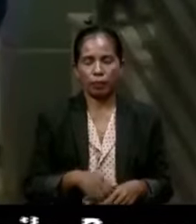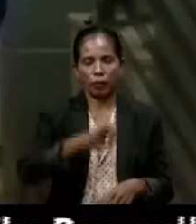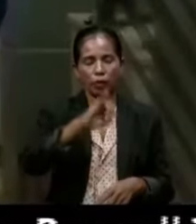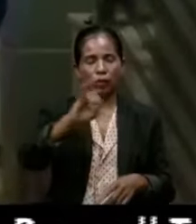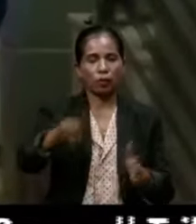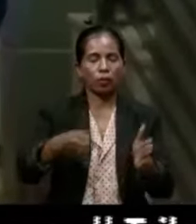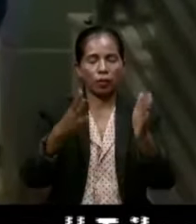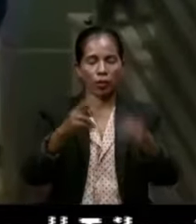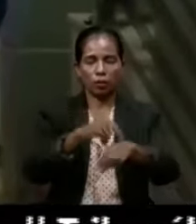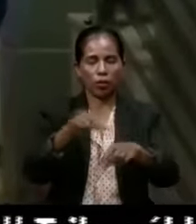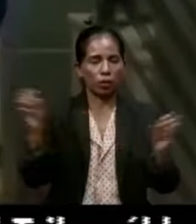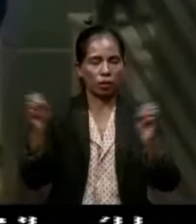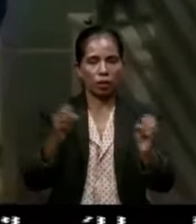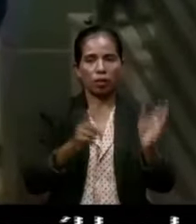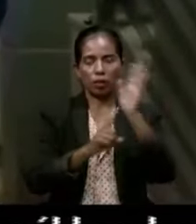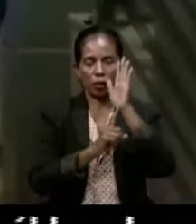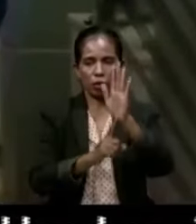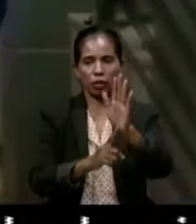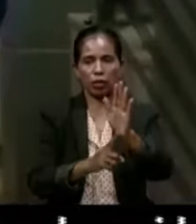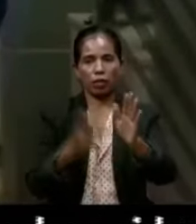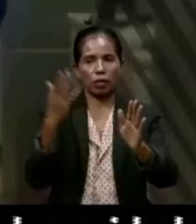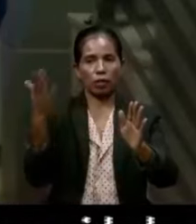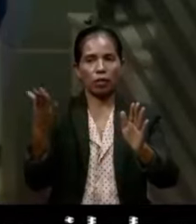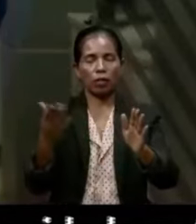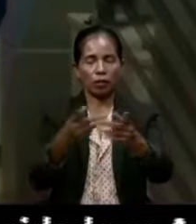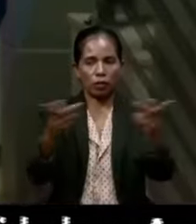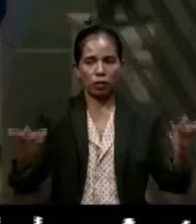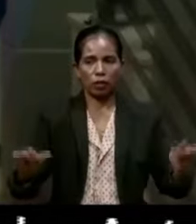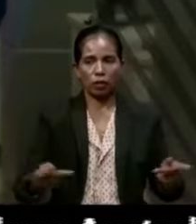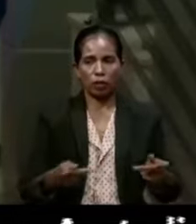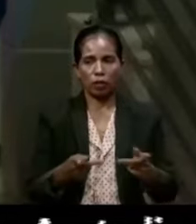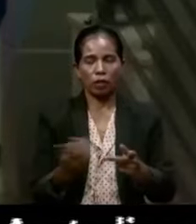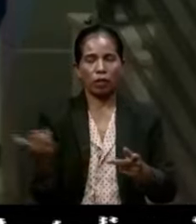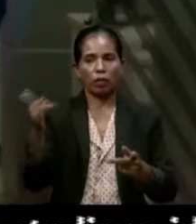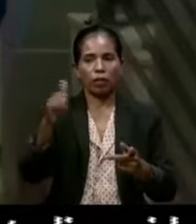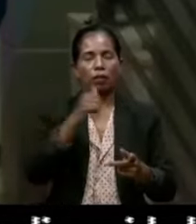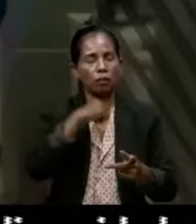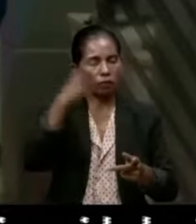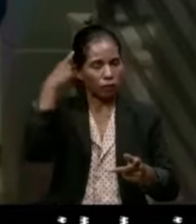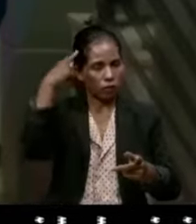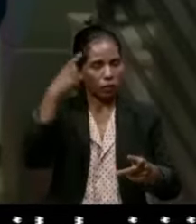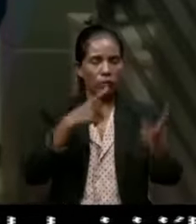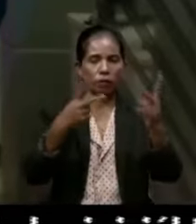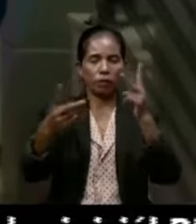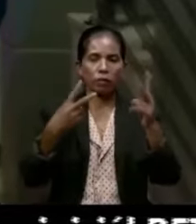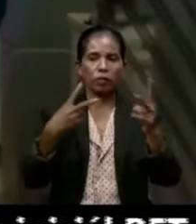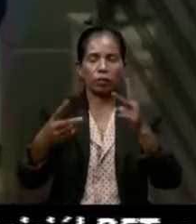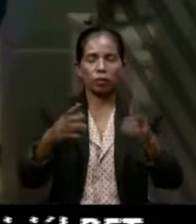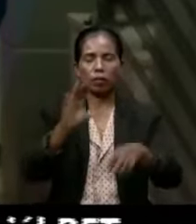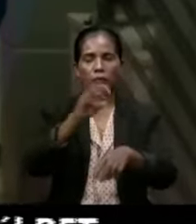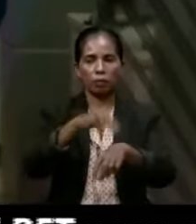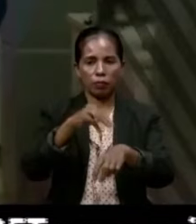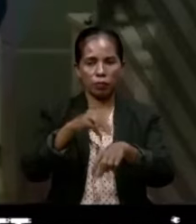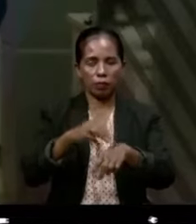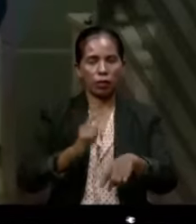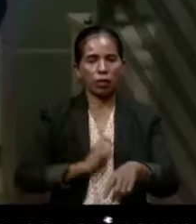Jornalista nasional Selahal cobertura direta Iha Fatin Siranebe amo papa se visita, inclui celebração missa